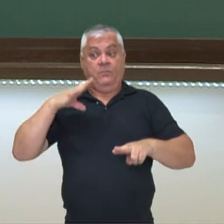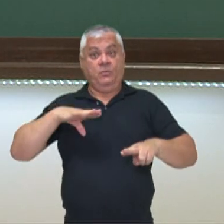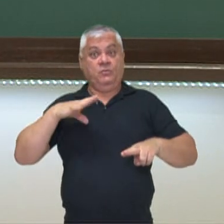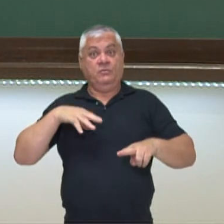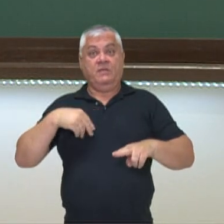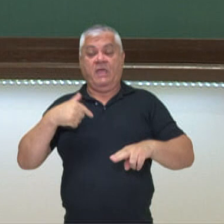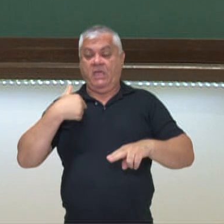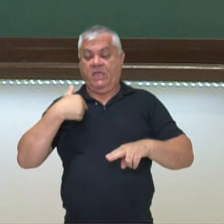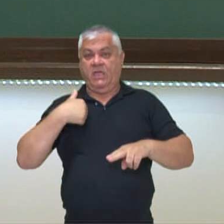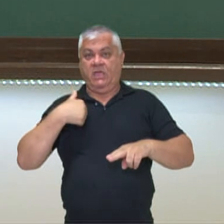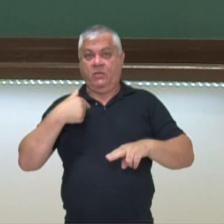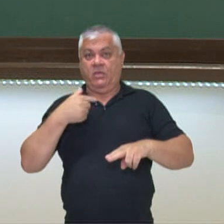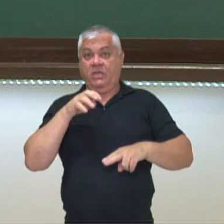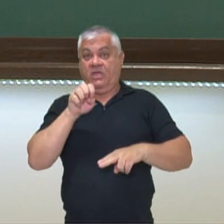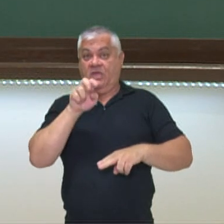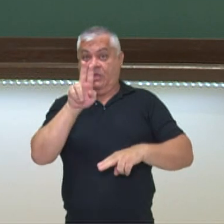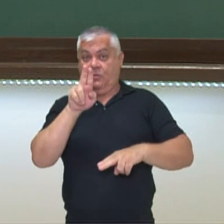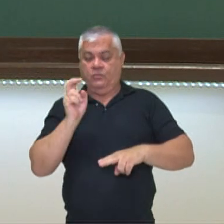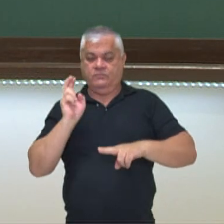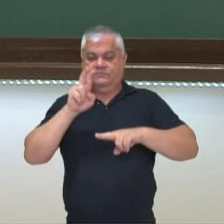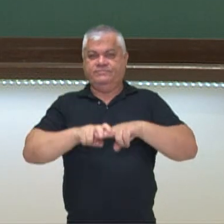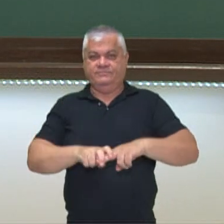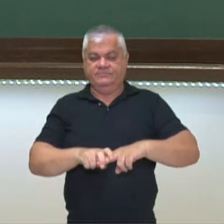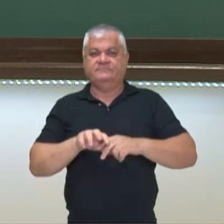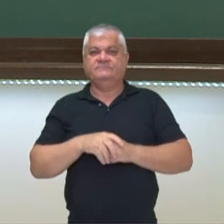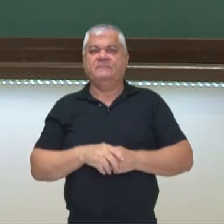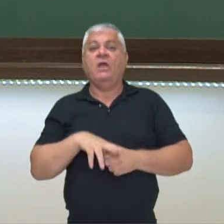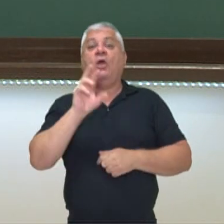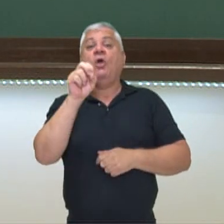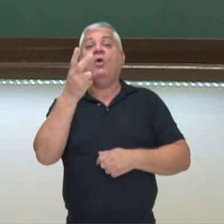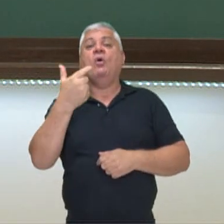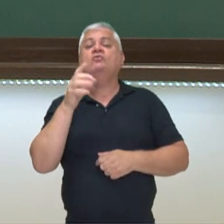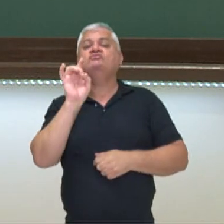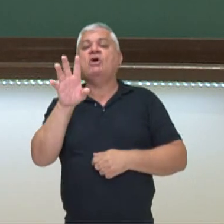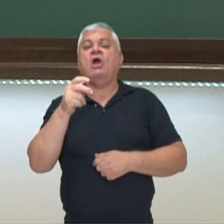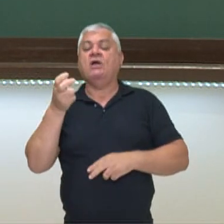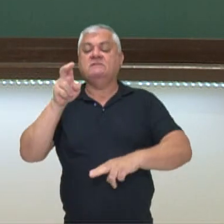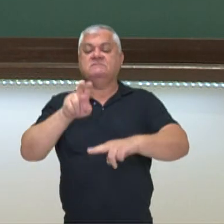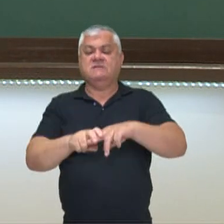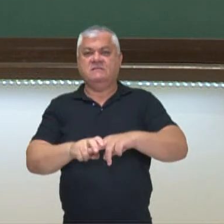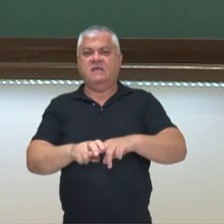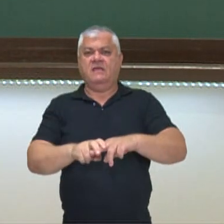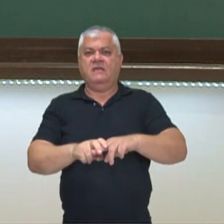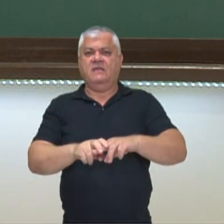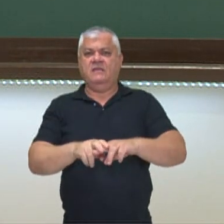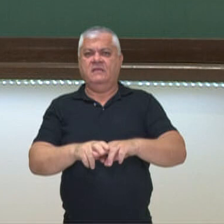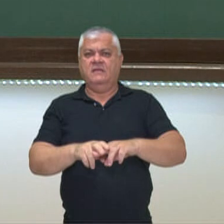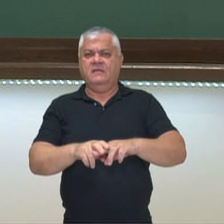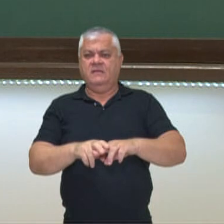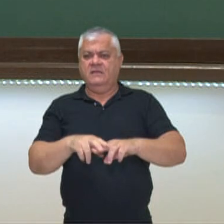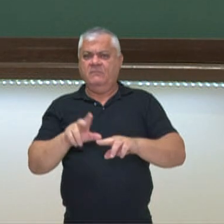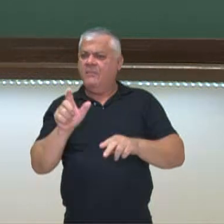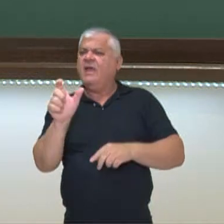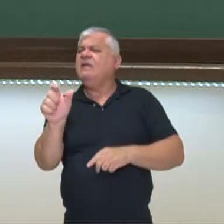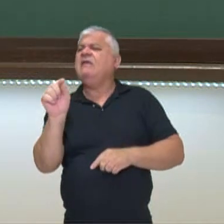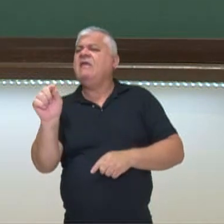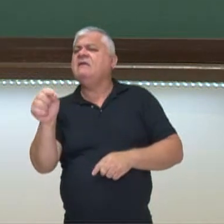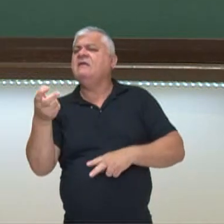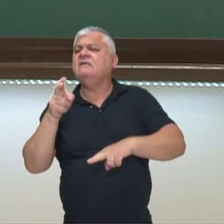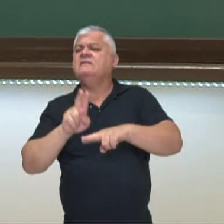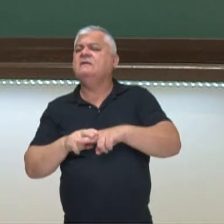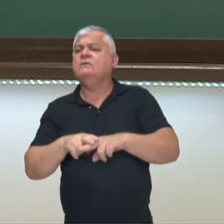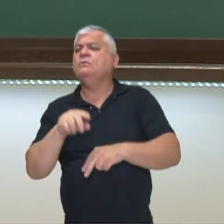o pronome pessoal eu e simplesmente falasse sentei, a gente saberia quem é o sujeito? Sim, pela desinência do